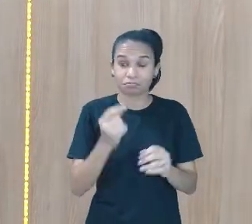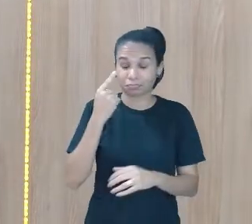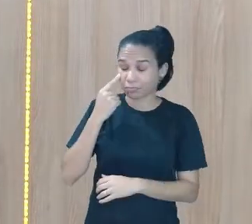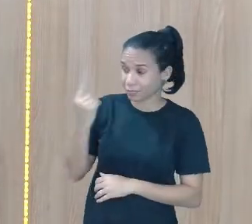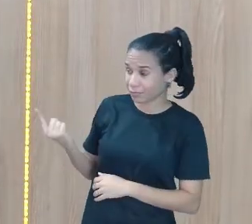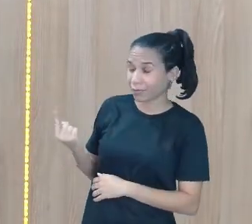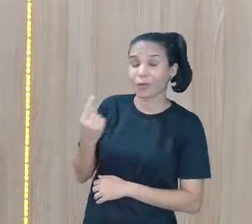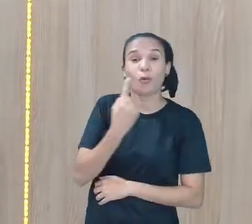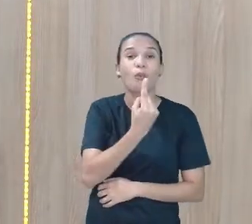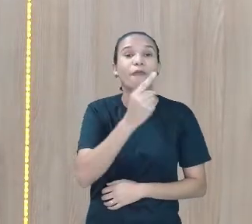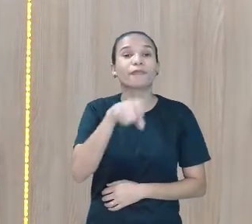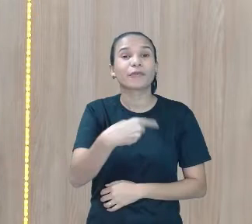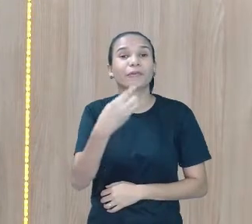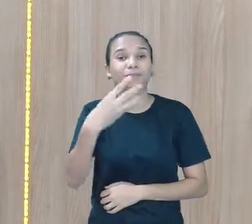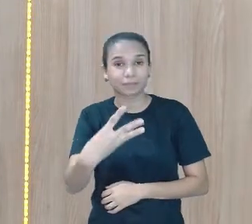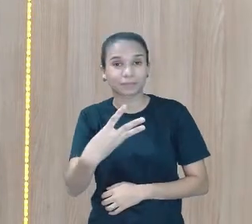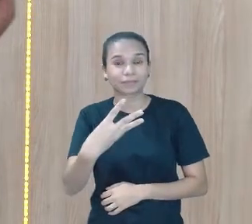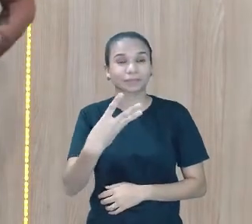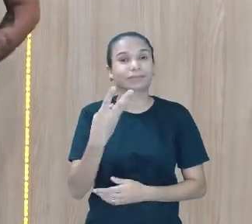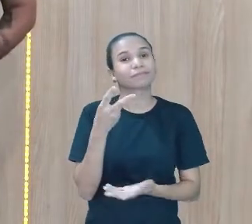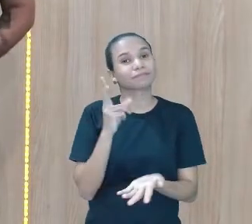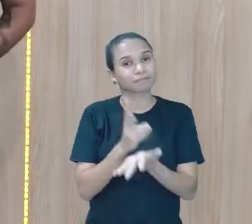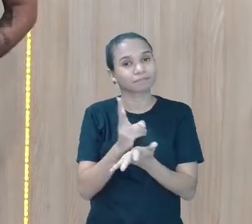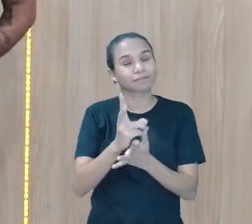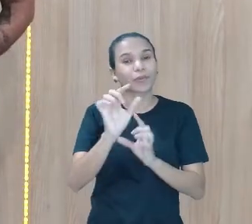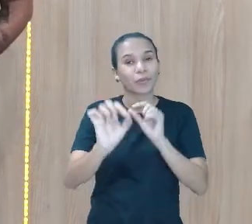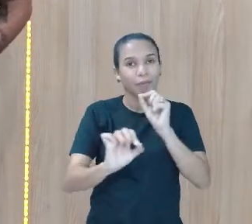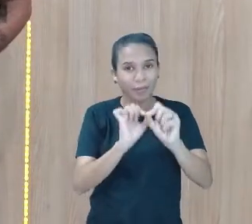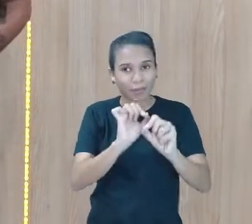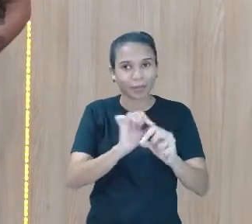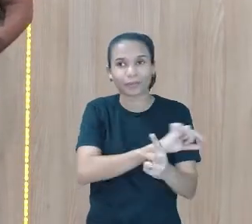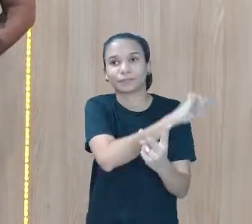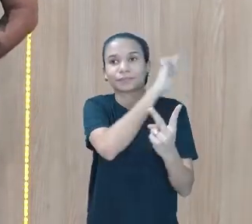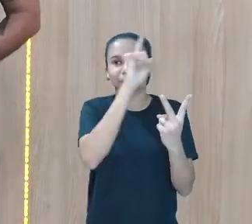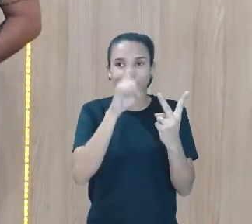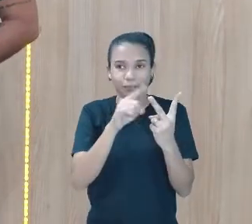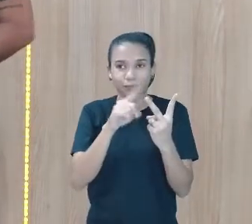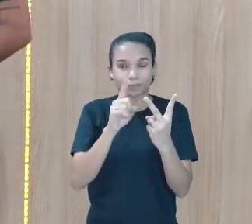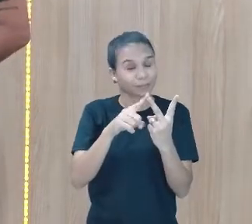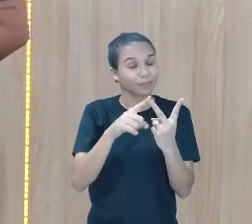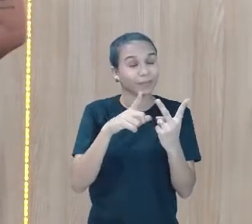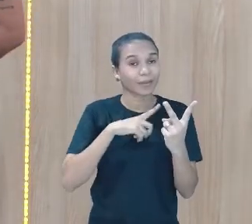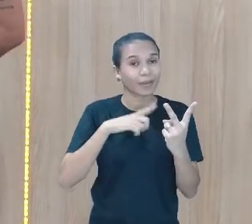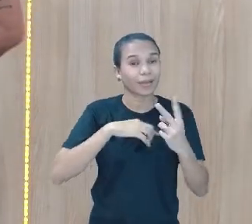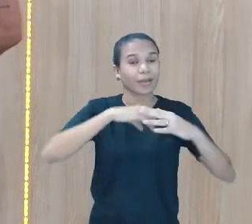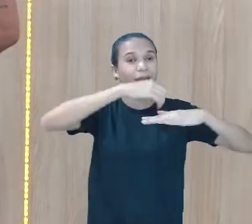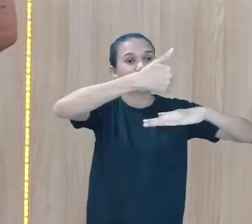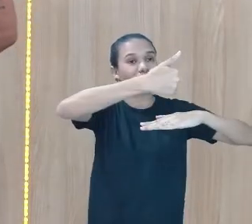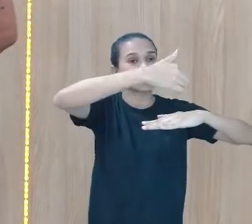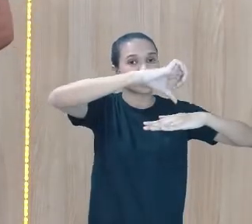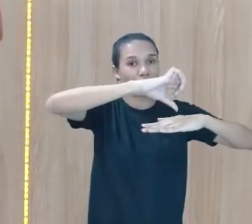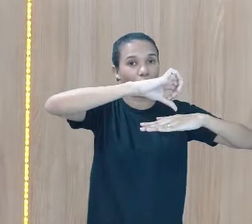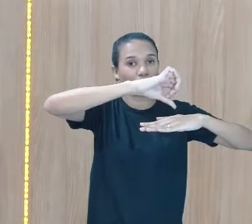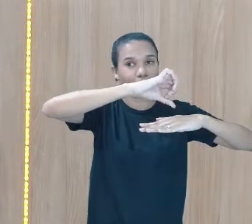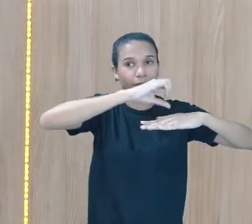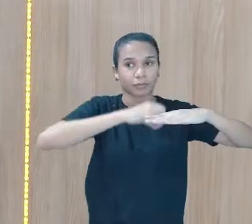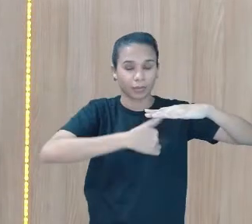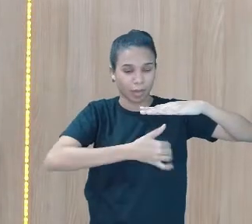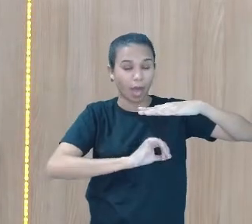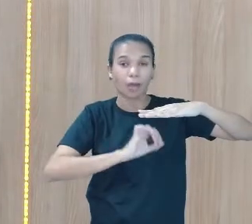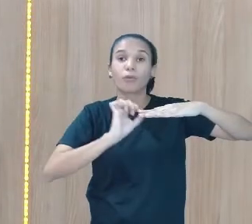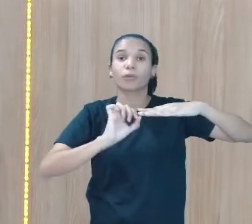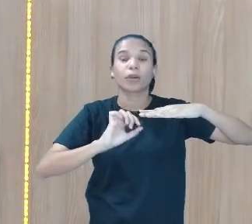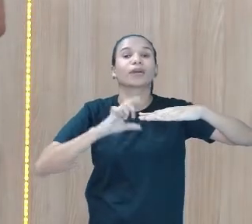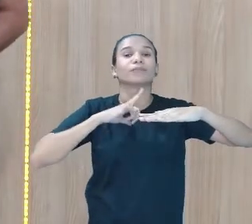ou 1,3. Consequentemente, aquela outra fração que eu tenho aqui, que é o 1,9,